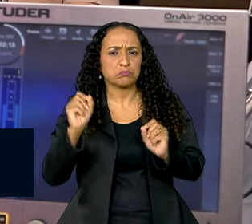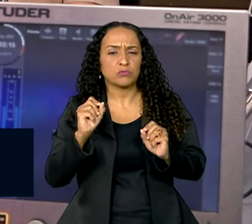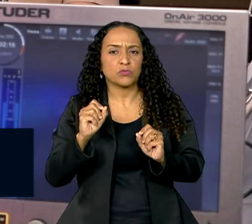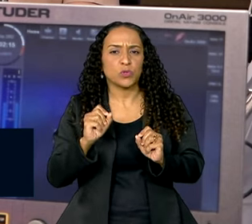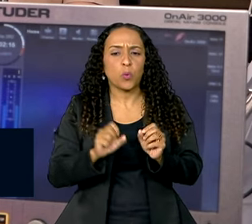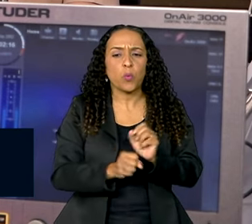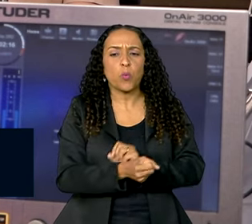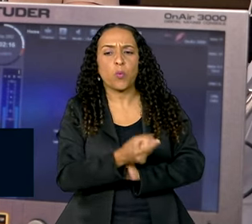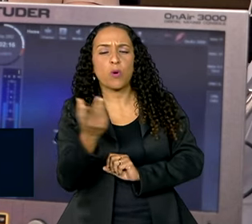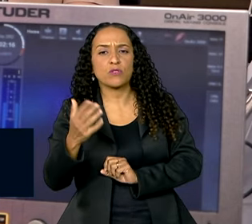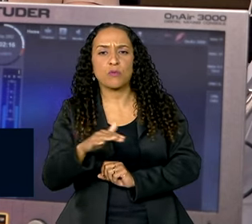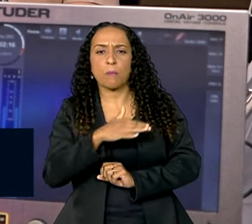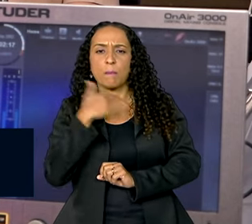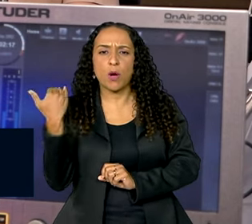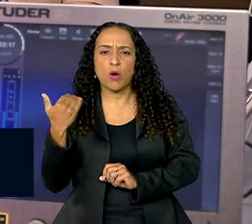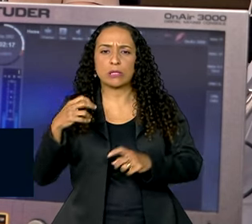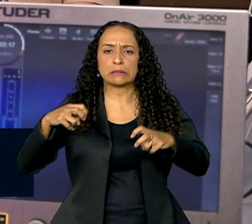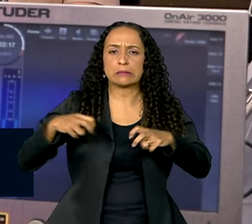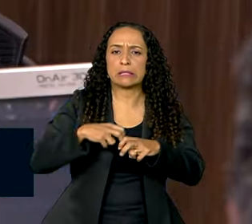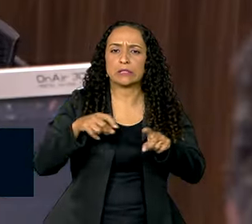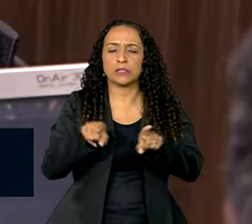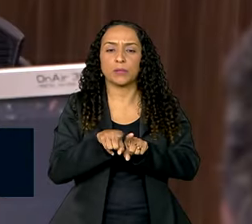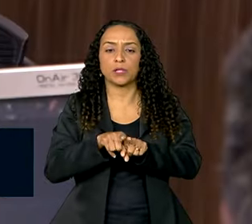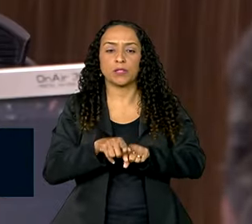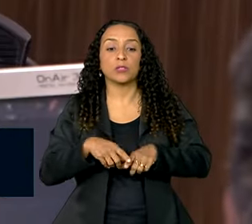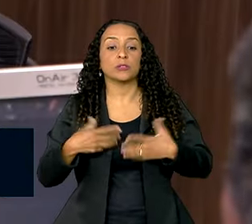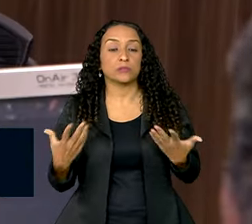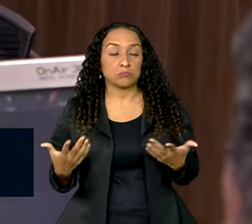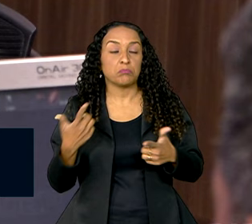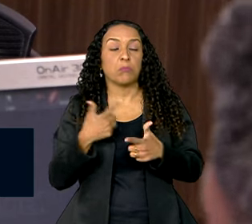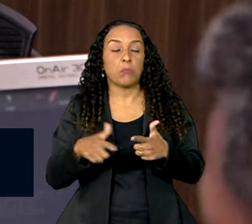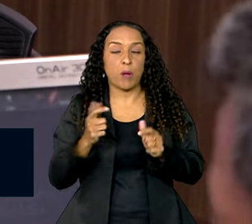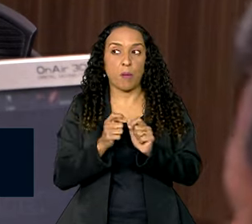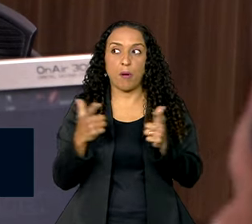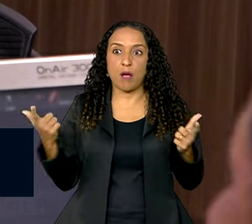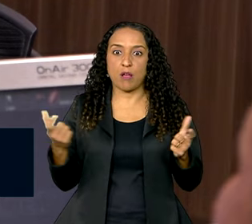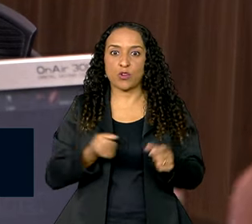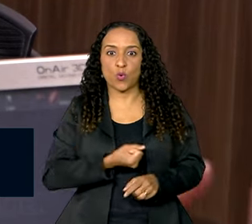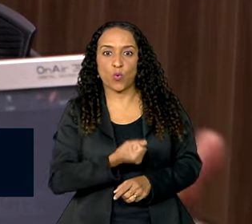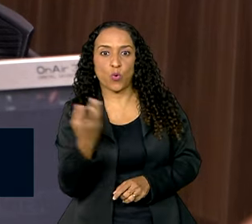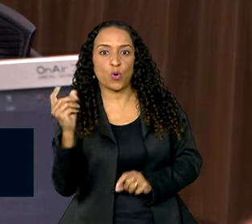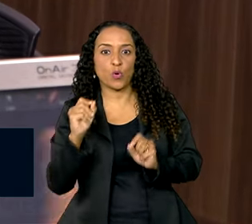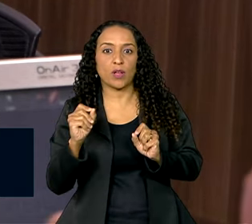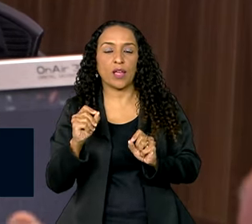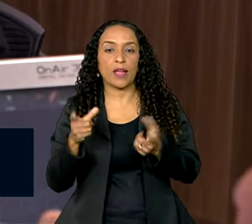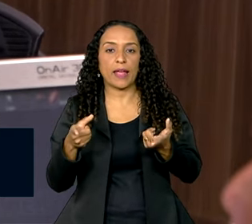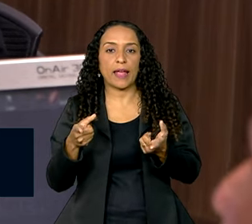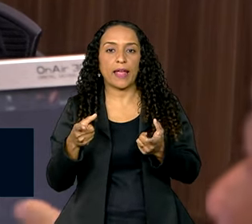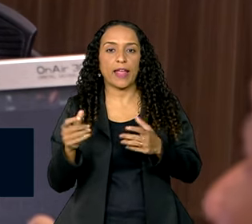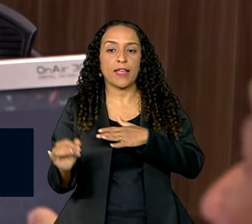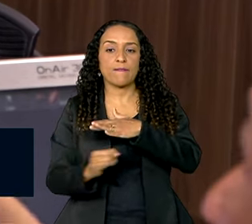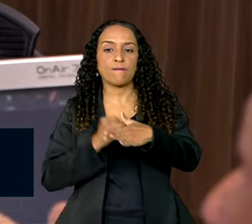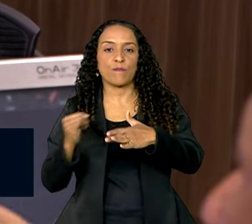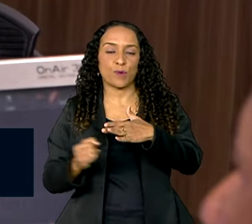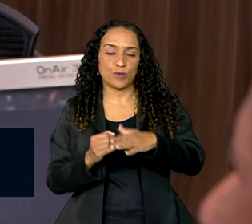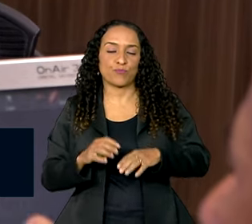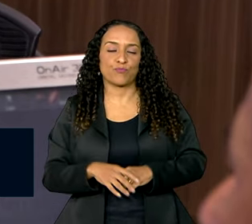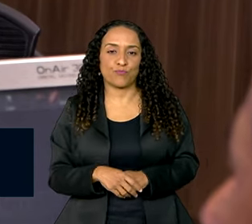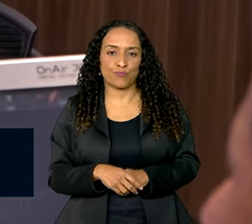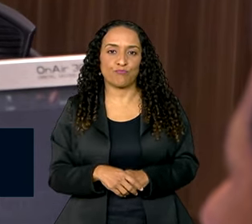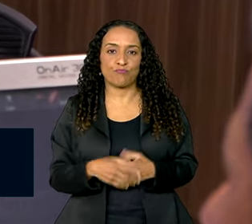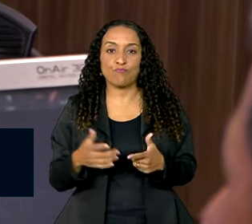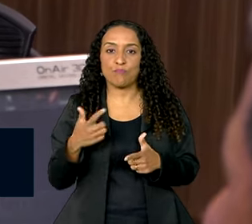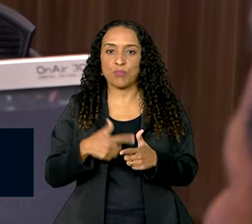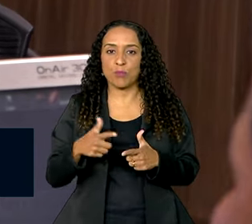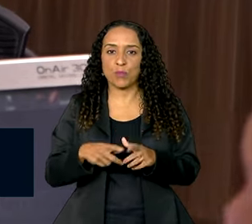mortes e acidentes envolvendo motociclistas? Olha, o grande problema desse número é a informalidade que ele aponta, né? E esse